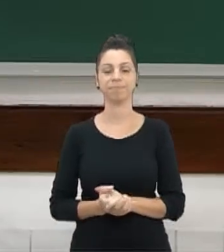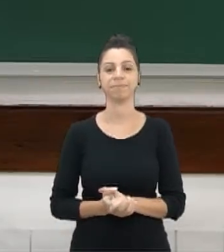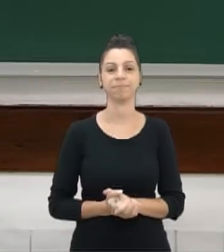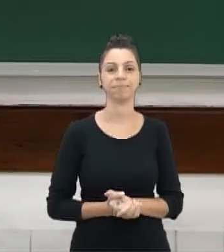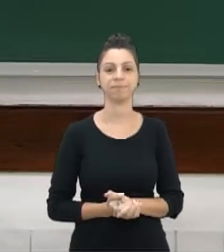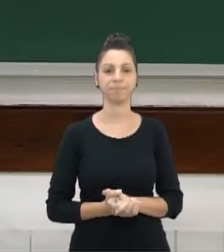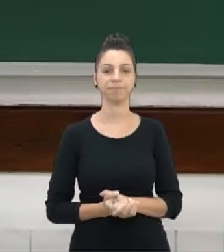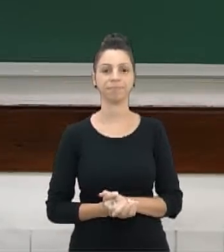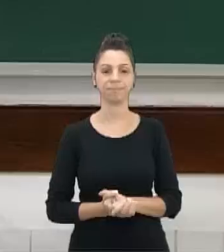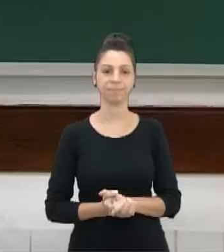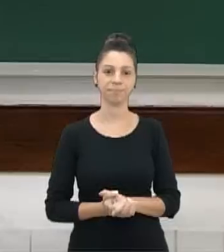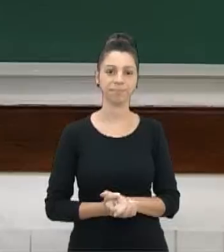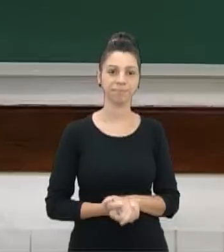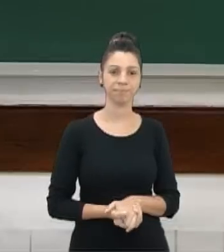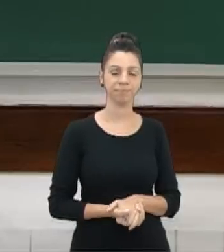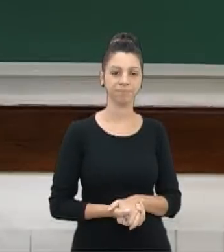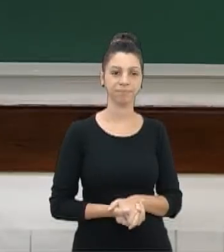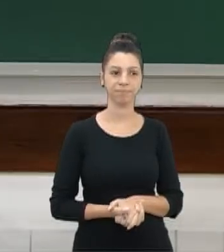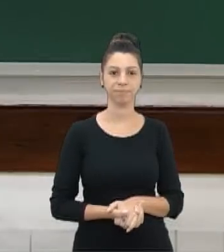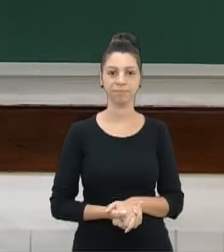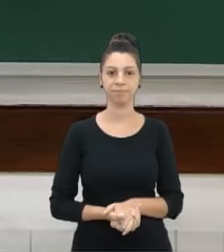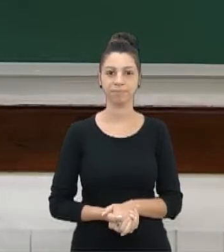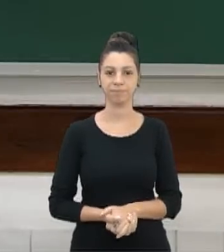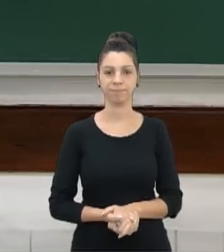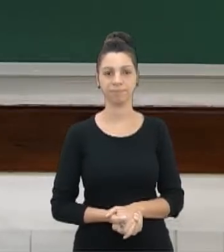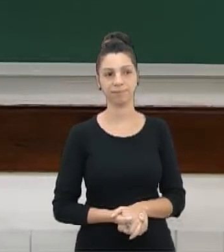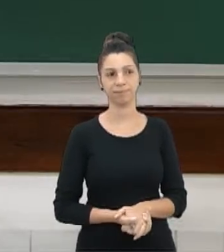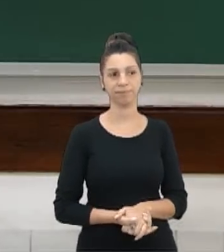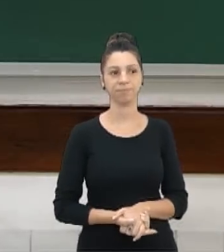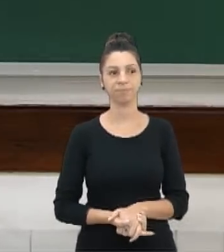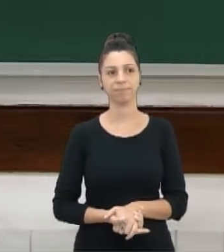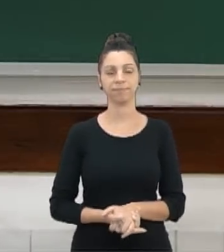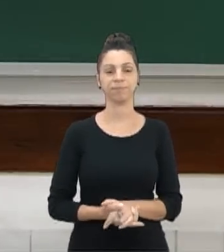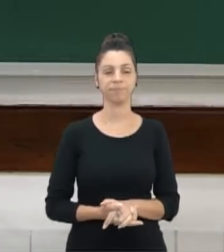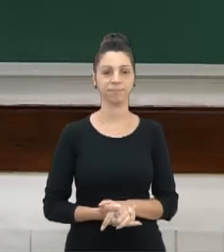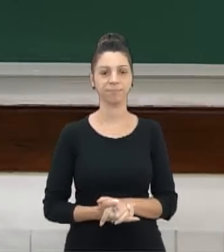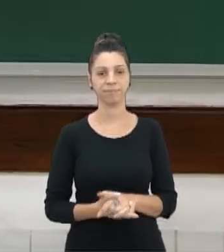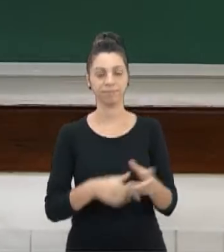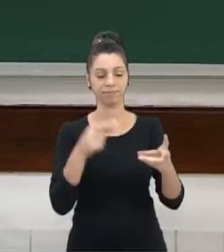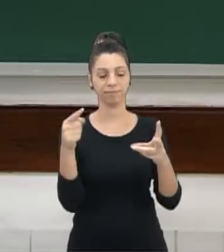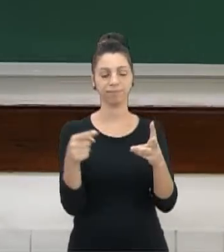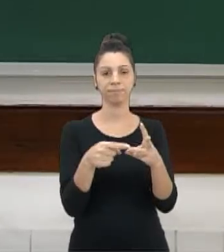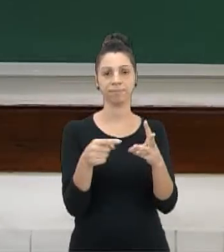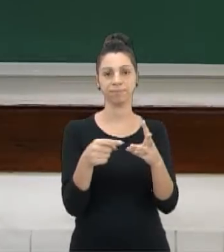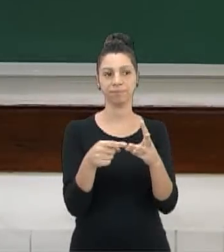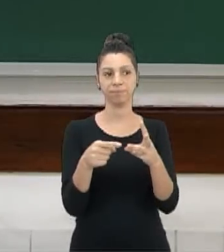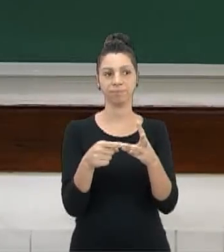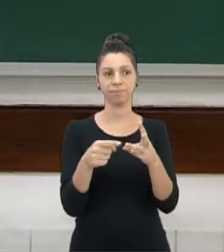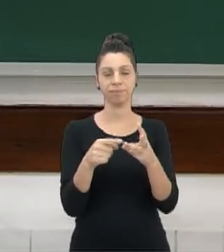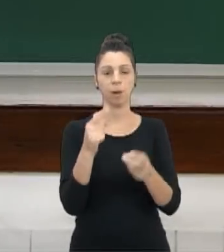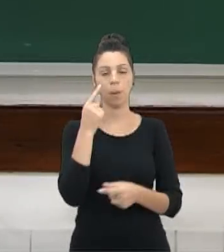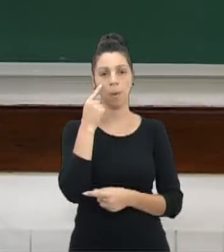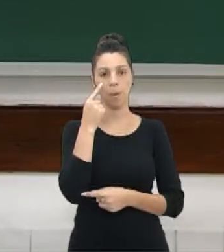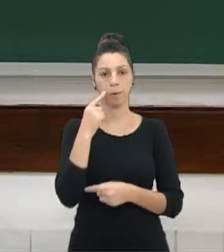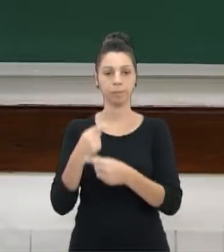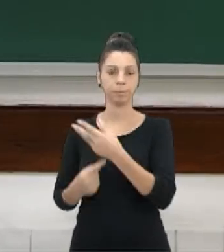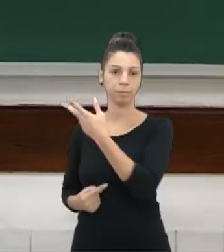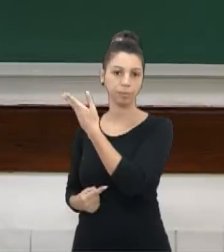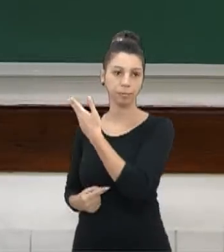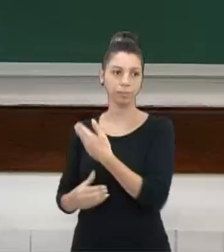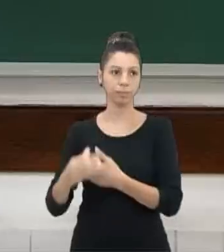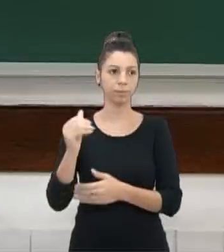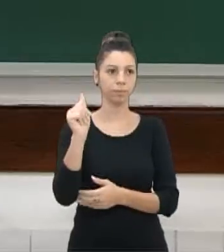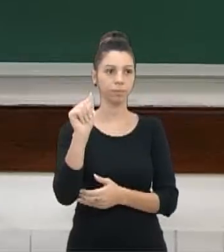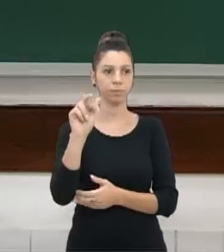bom? Segundo aqui, terceiro tipo de dobra, a carteirinha. O exemplo que a